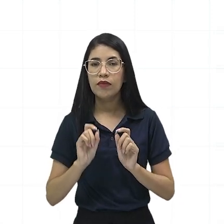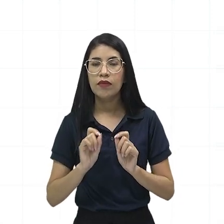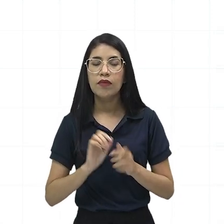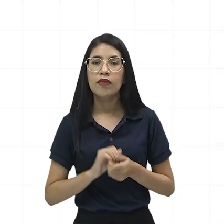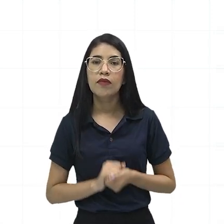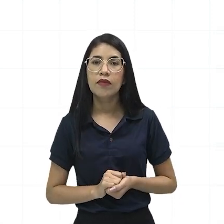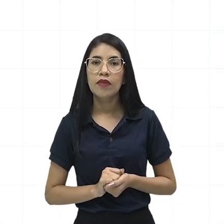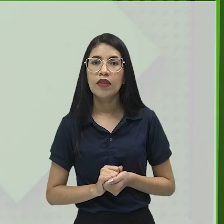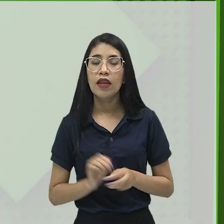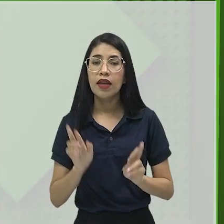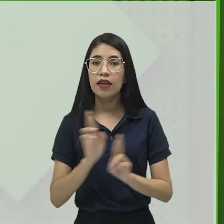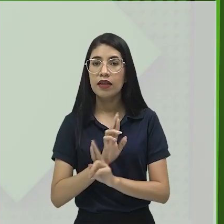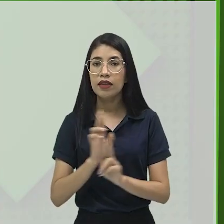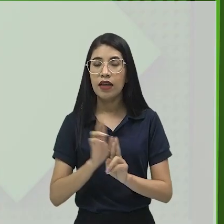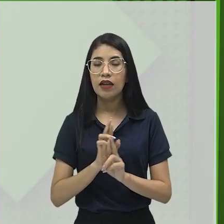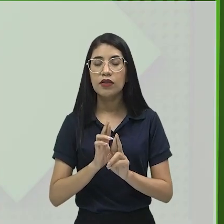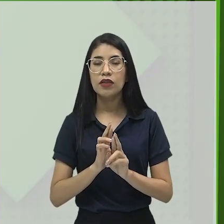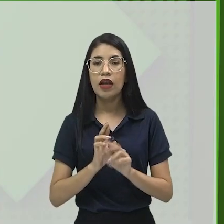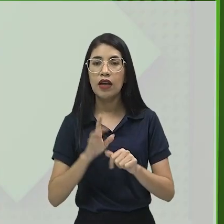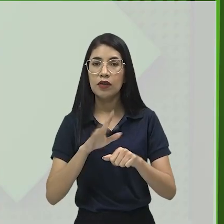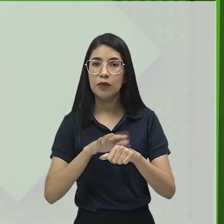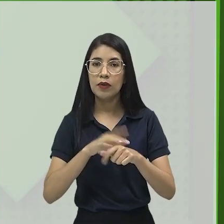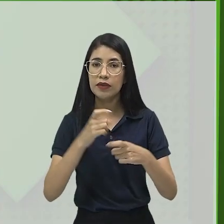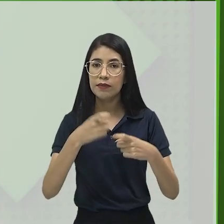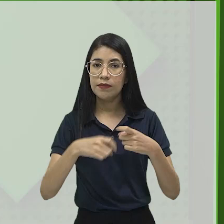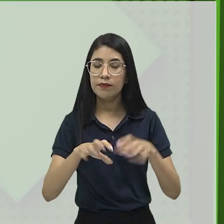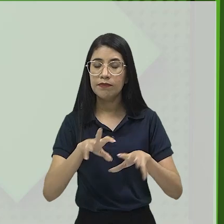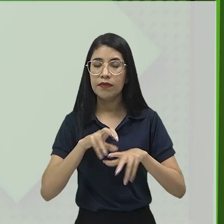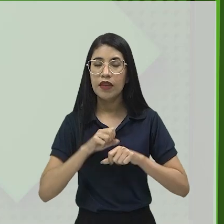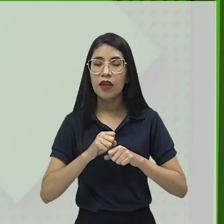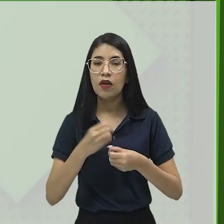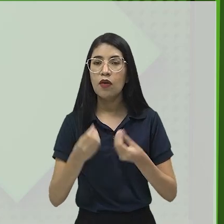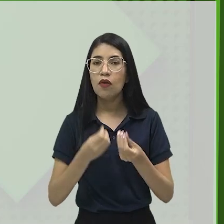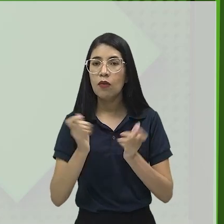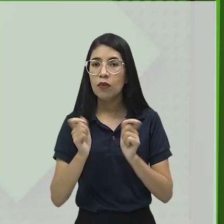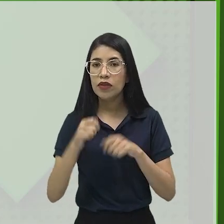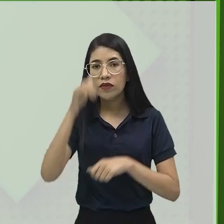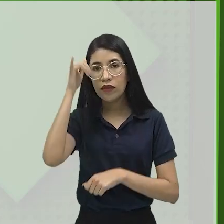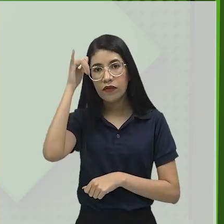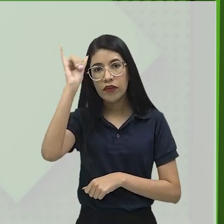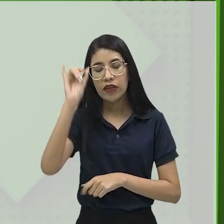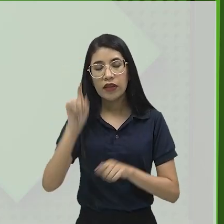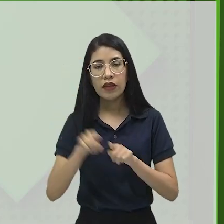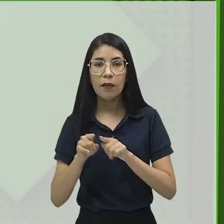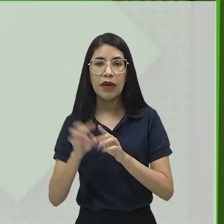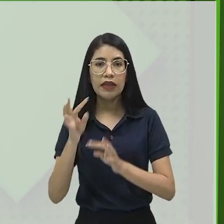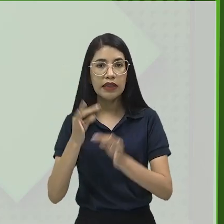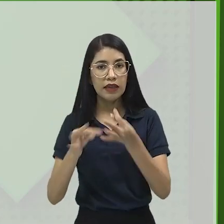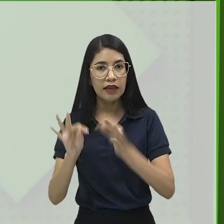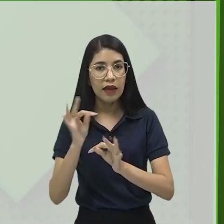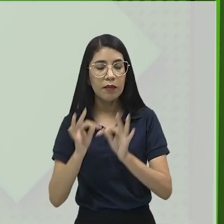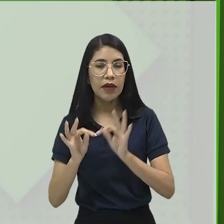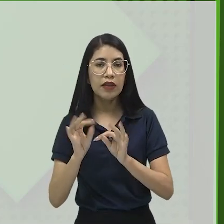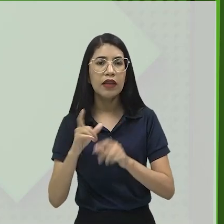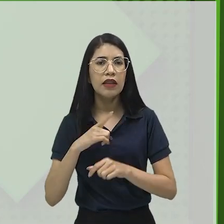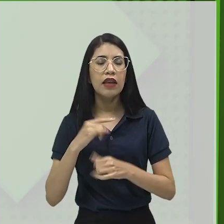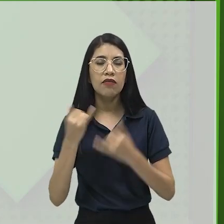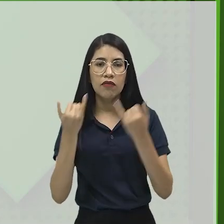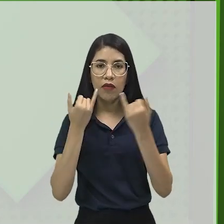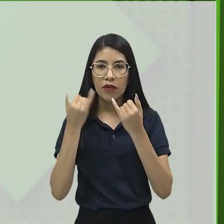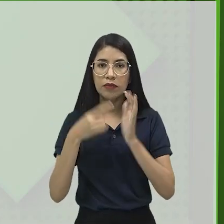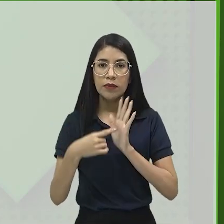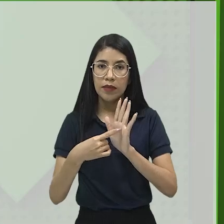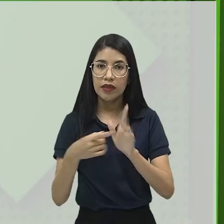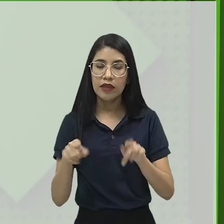As campanhas relacionadas a ISTs, informações sobre prevenção e tratamento. Sim, nós temos essas informações aqui para passar